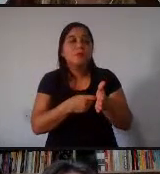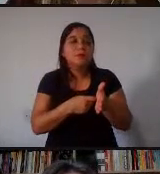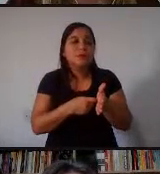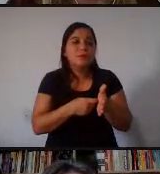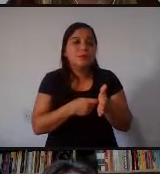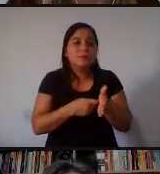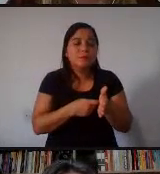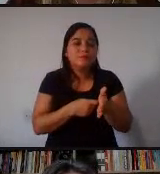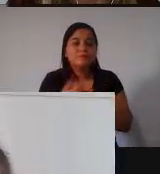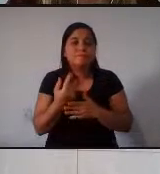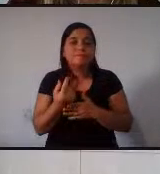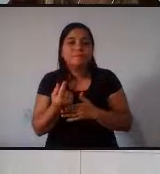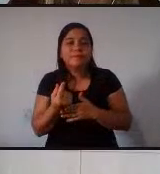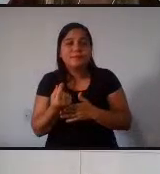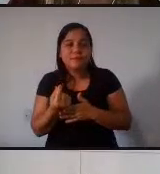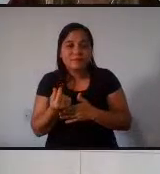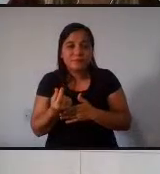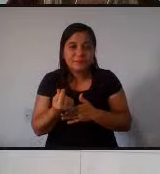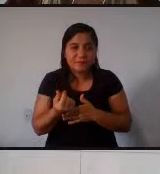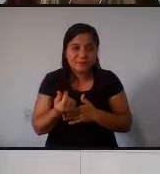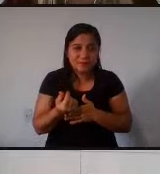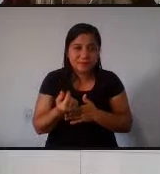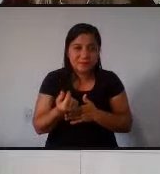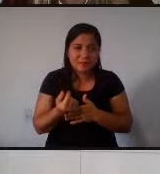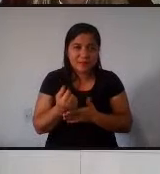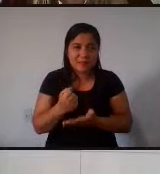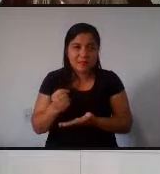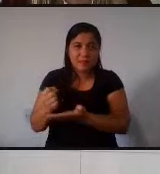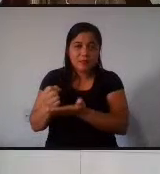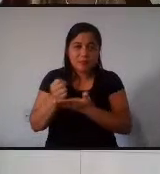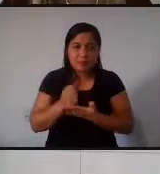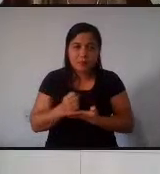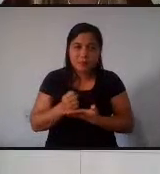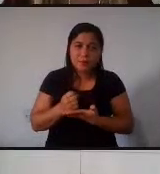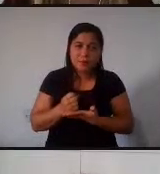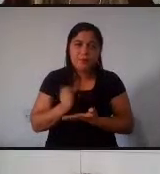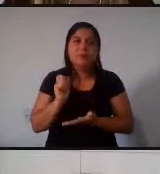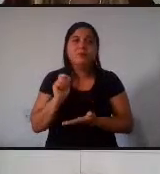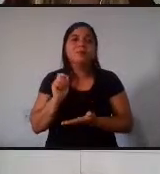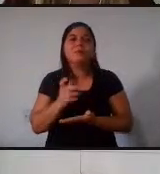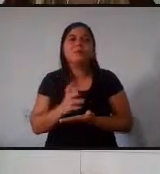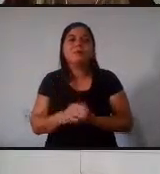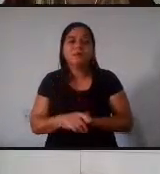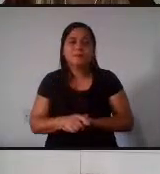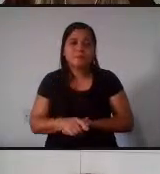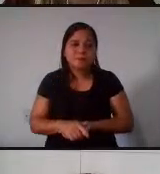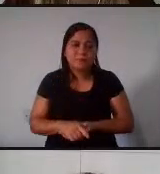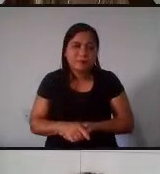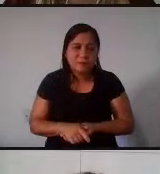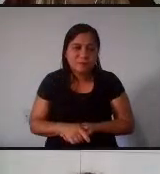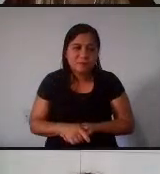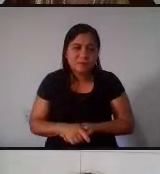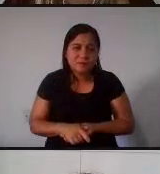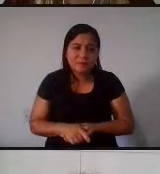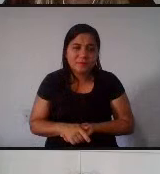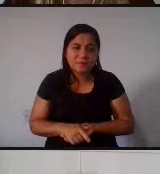financeira. Atrapalhou, ajudou, limitou? Como que as meninas podem... Eu acho importante dizer assim